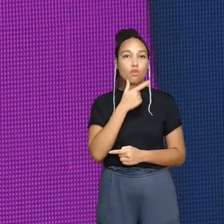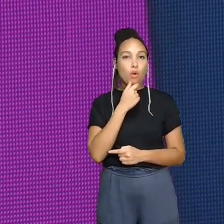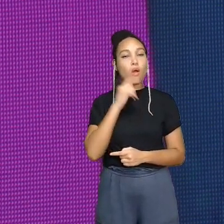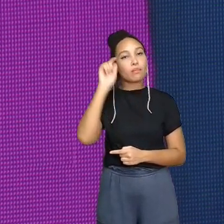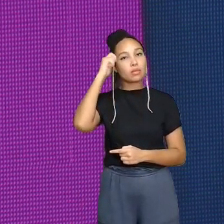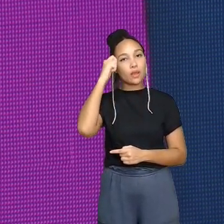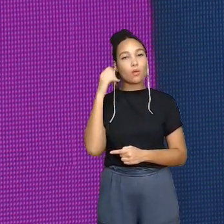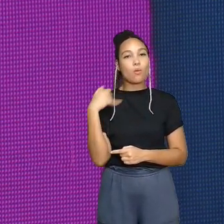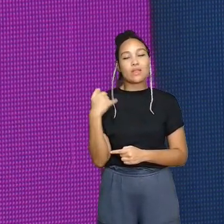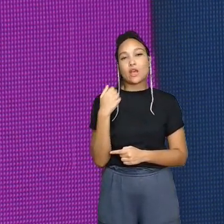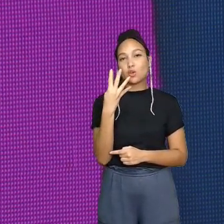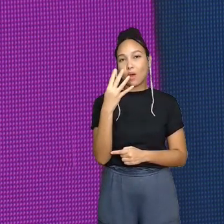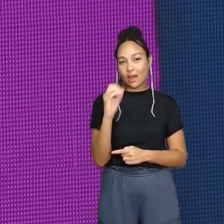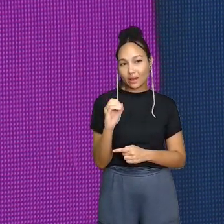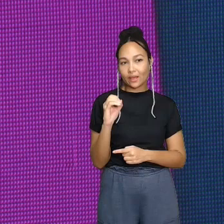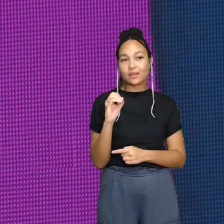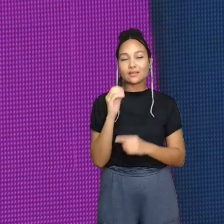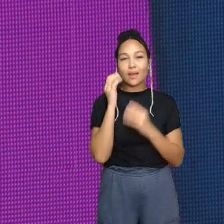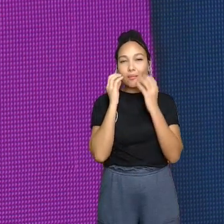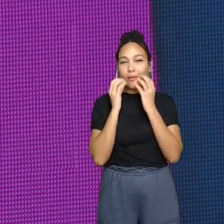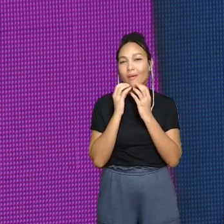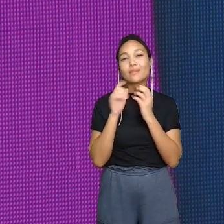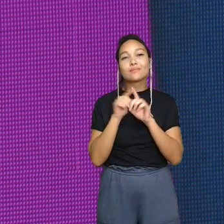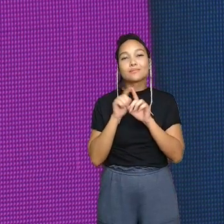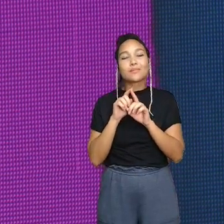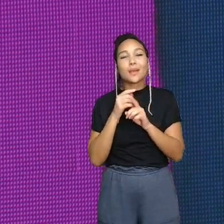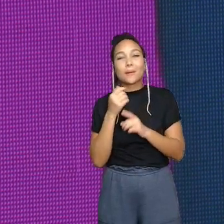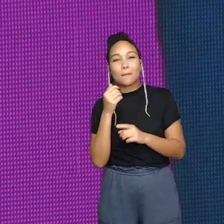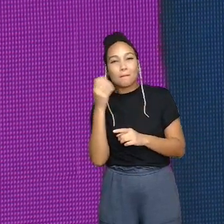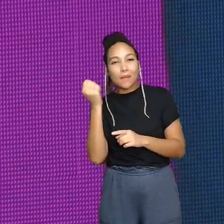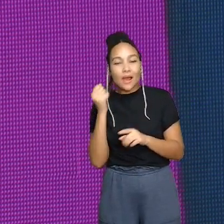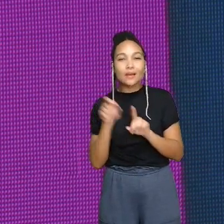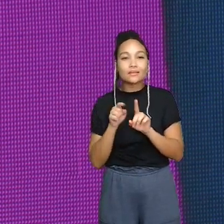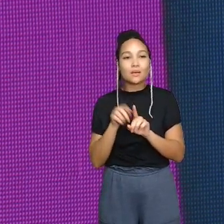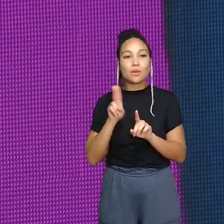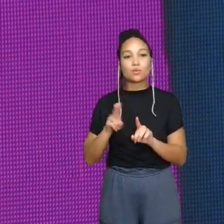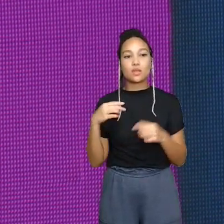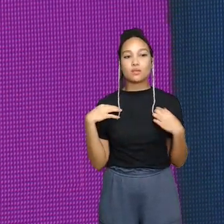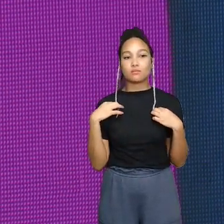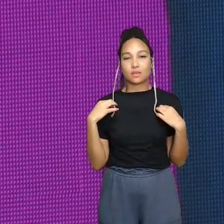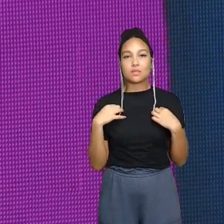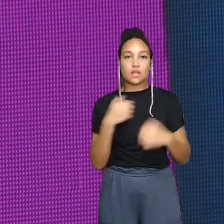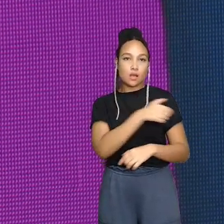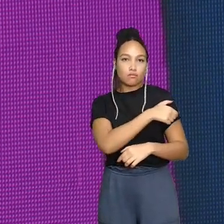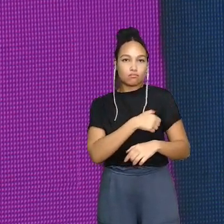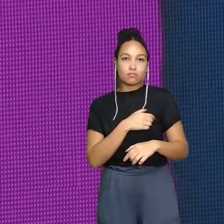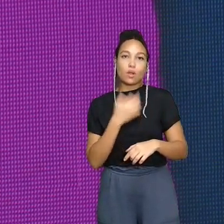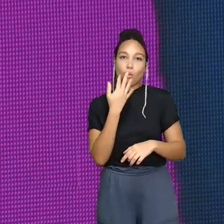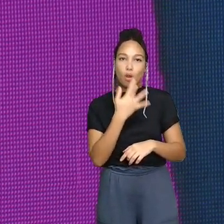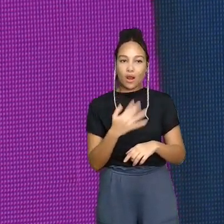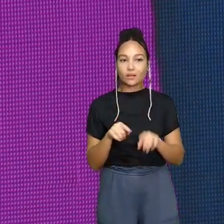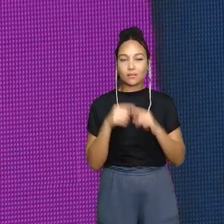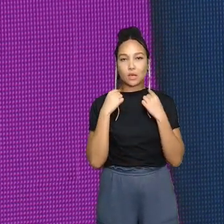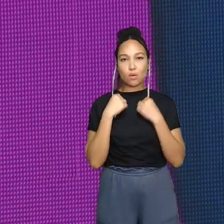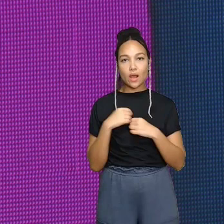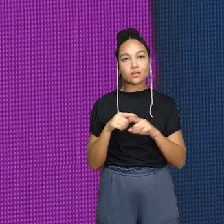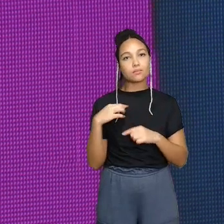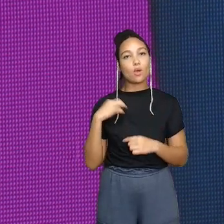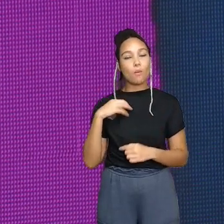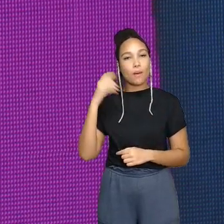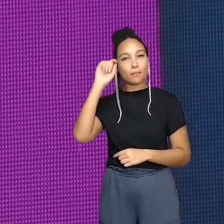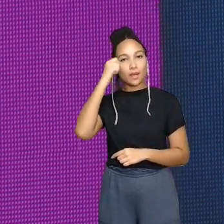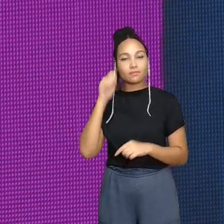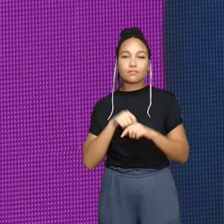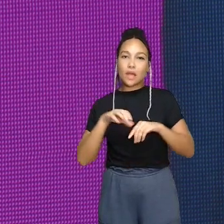já a barba um pouquinho branca, cabelo black, estou usando aqui uma camisa afro também, com alguns colares aqui, estou com uma roupa preta, um tênis